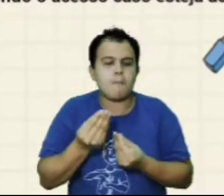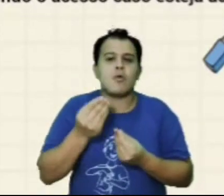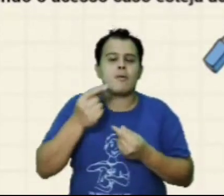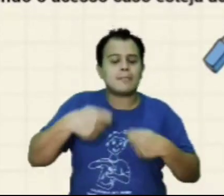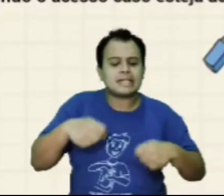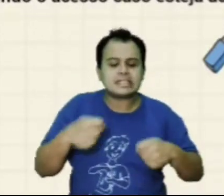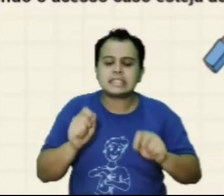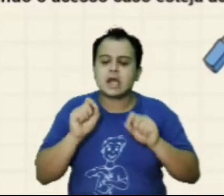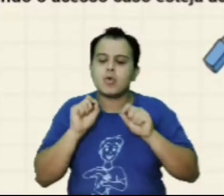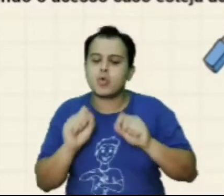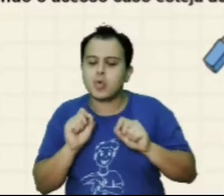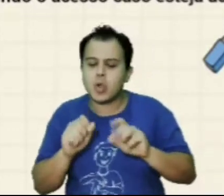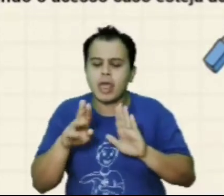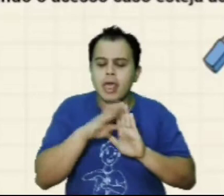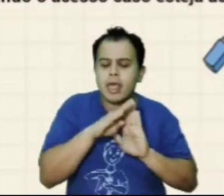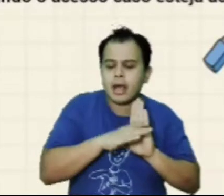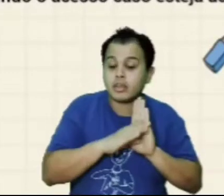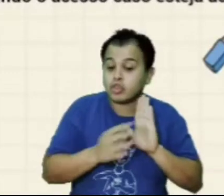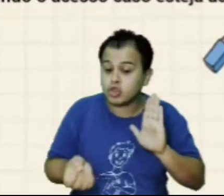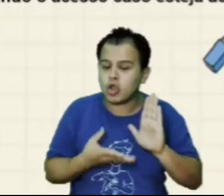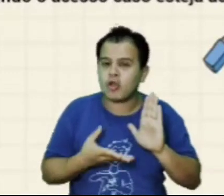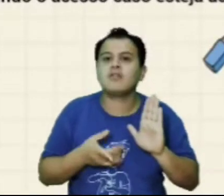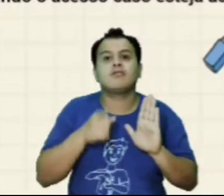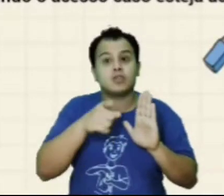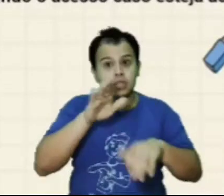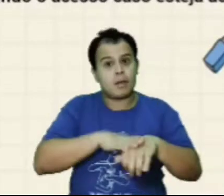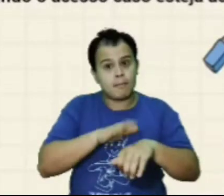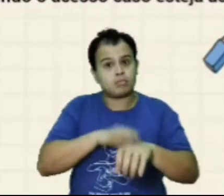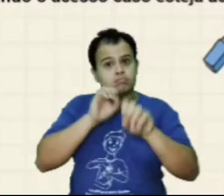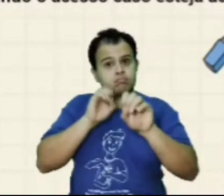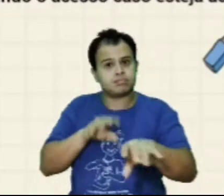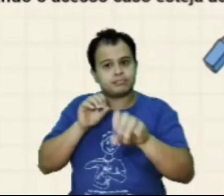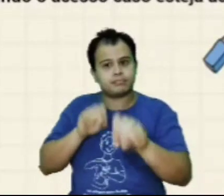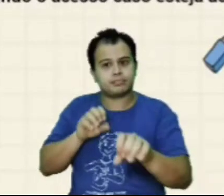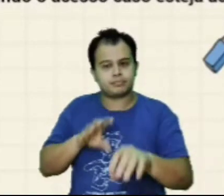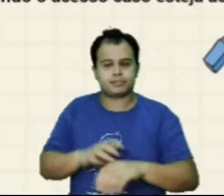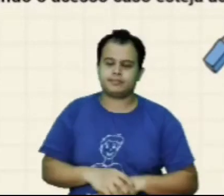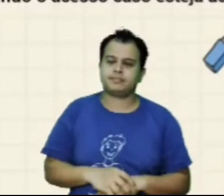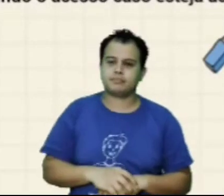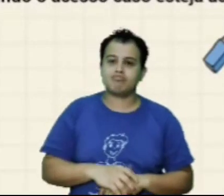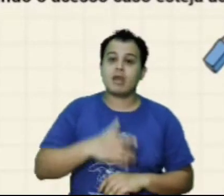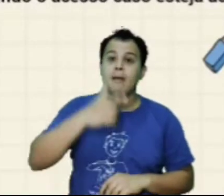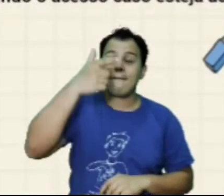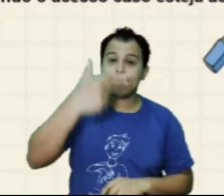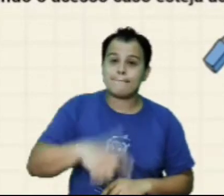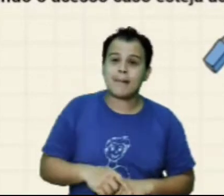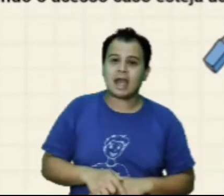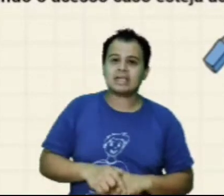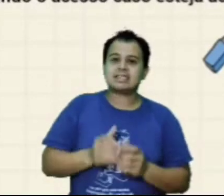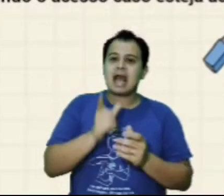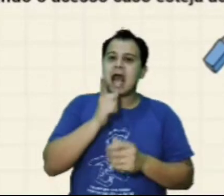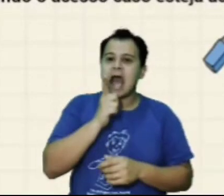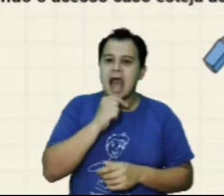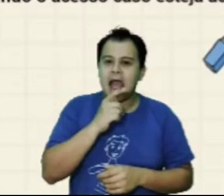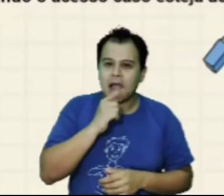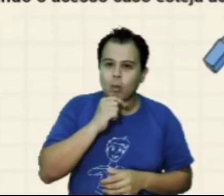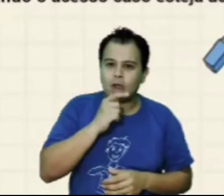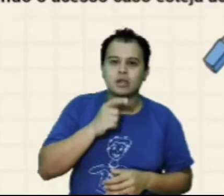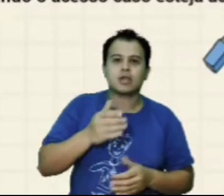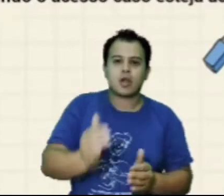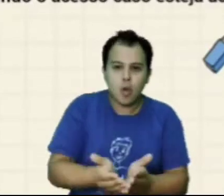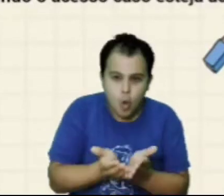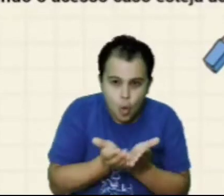fizeram, orientando mais ainda. Utilização dos bebedouros de água potável apenas com copos descartáveis e